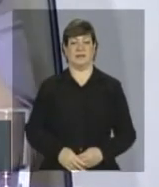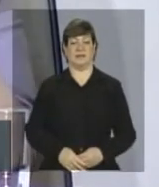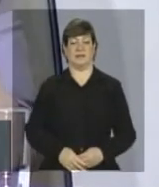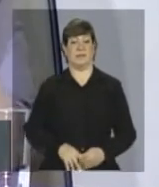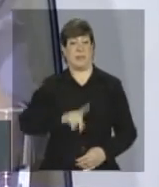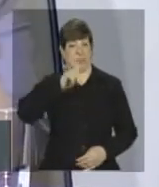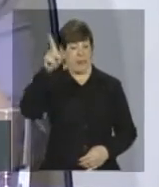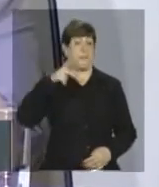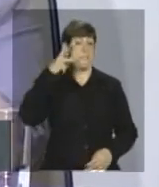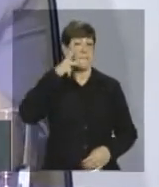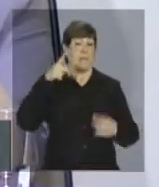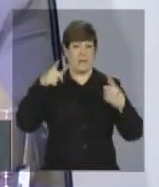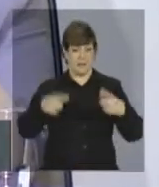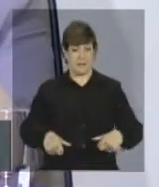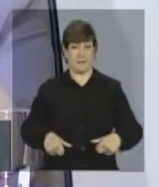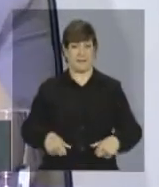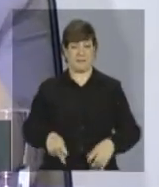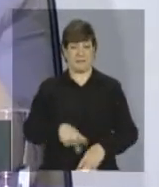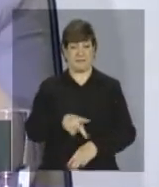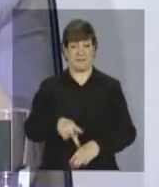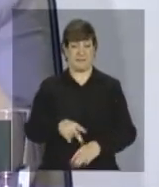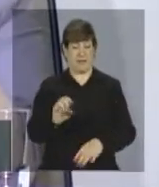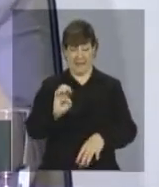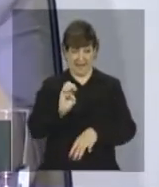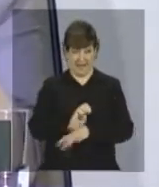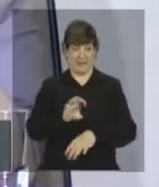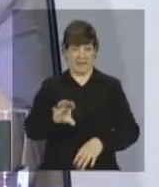Lá na Paraíba, eu